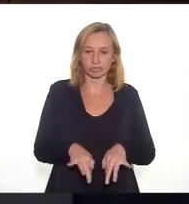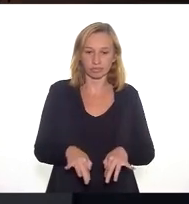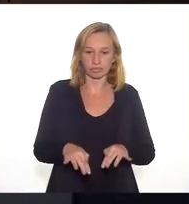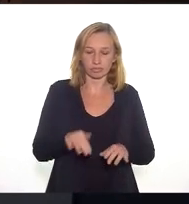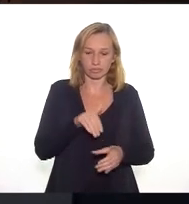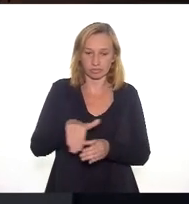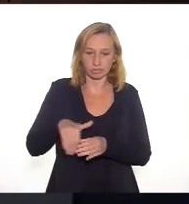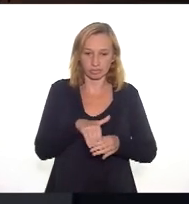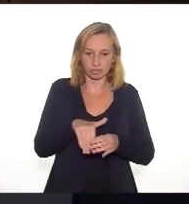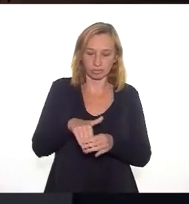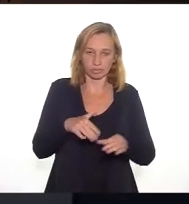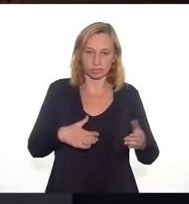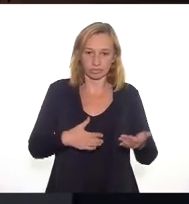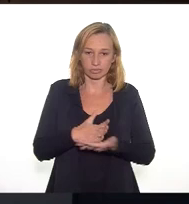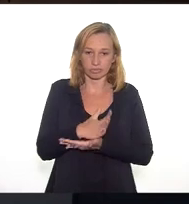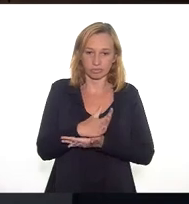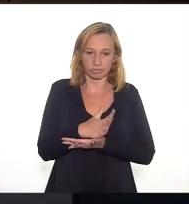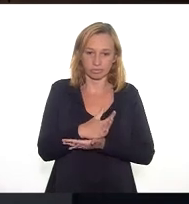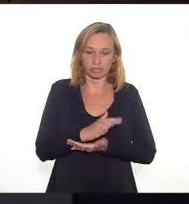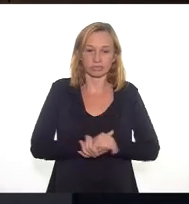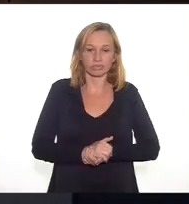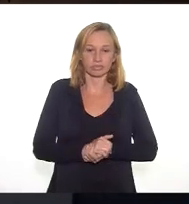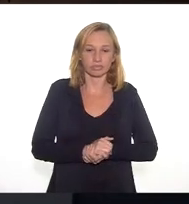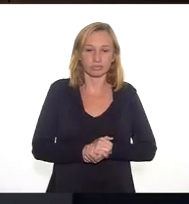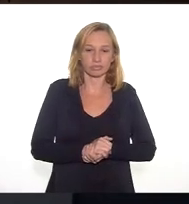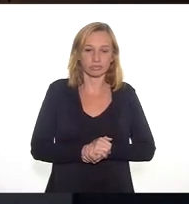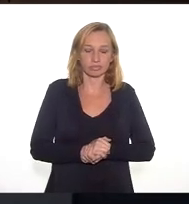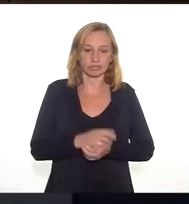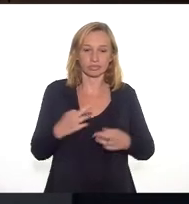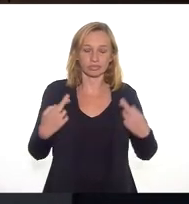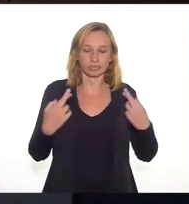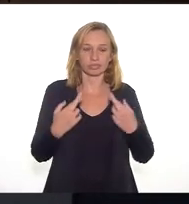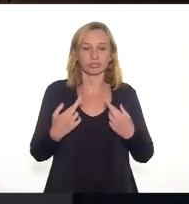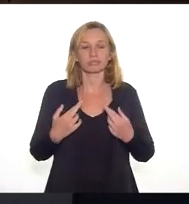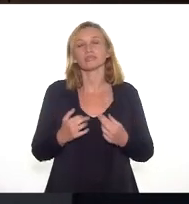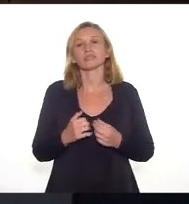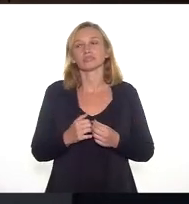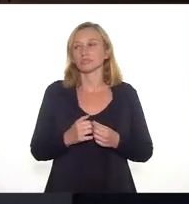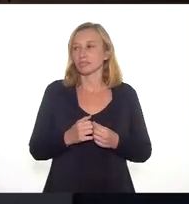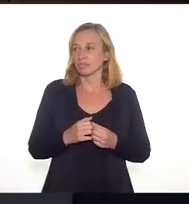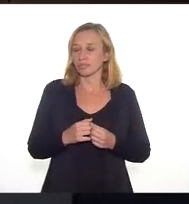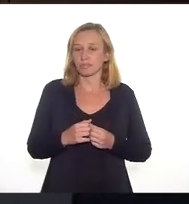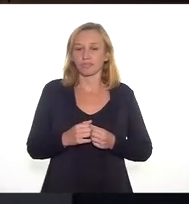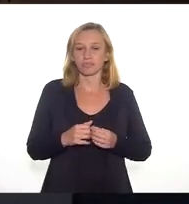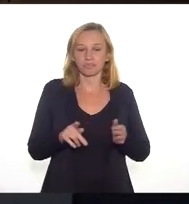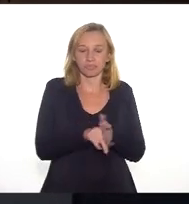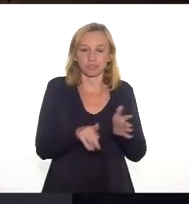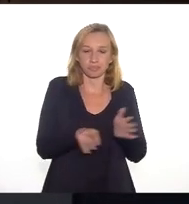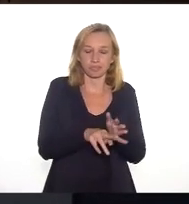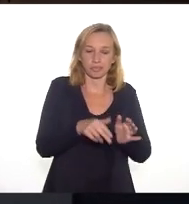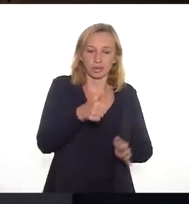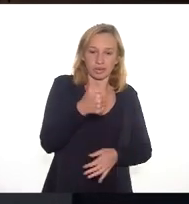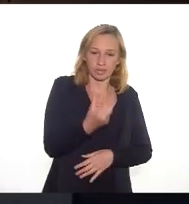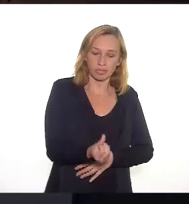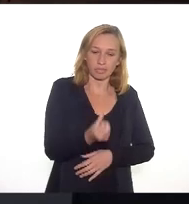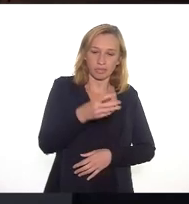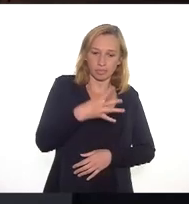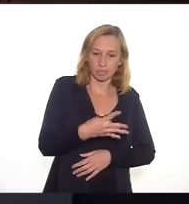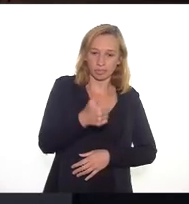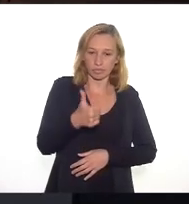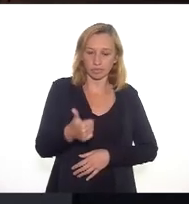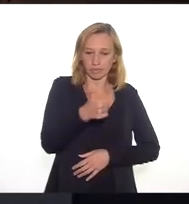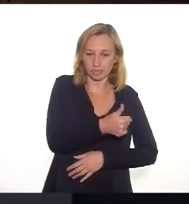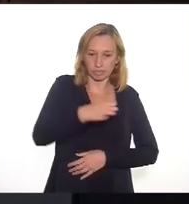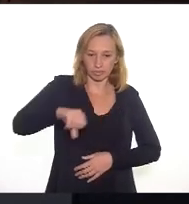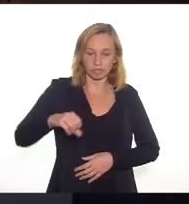votação, os senhores que aprovam permaneçam como estão, aprovado, vai autógrafo. Projeto de Lei 641 de 19, de autoria do deputado